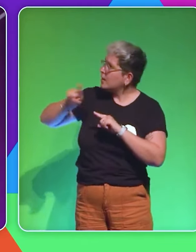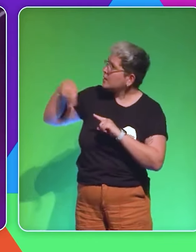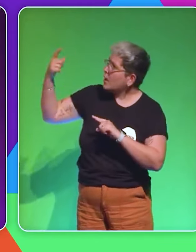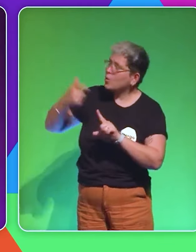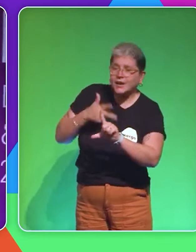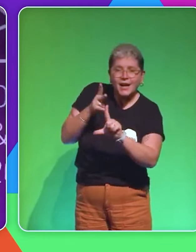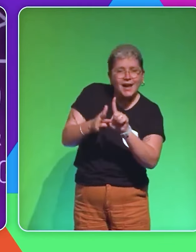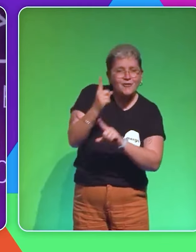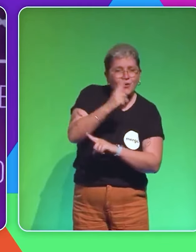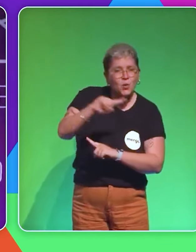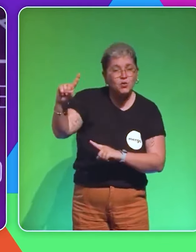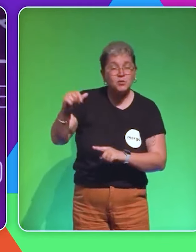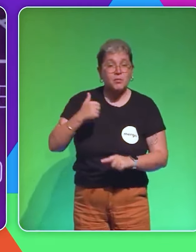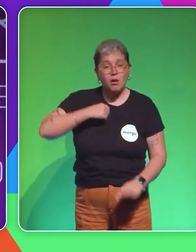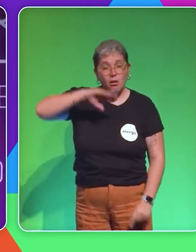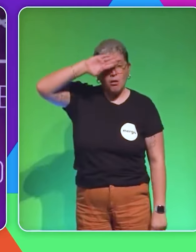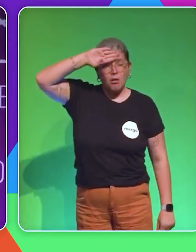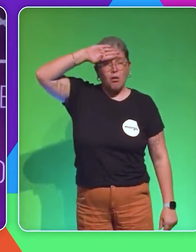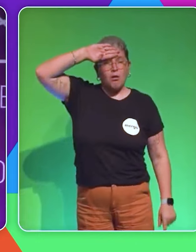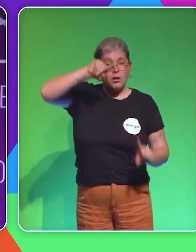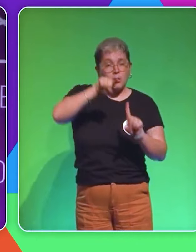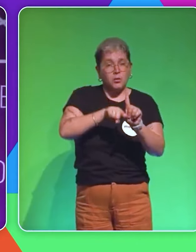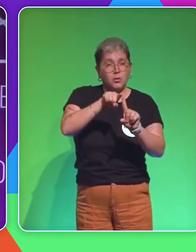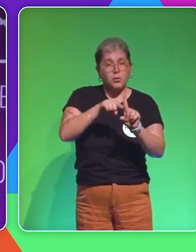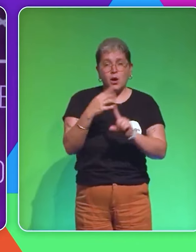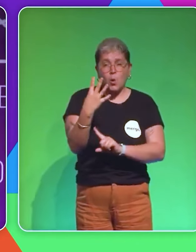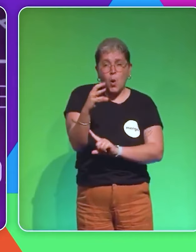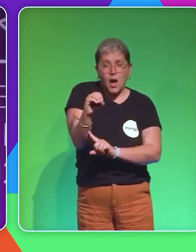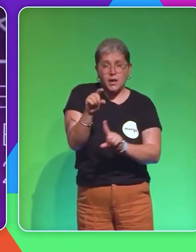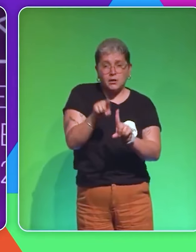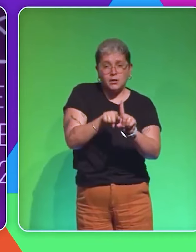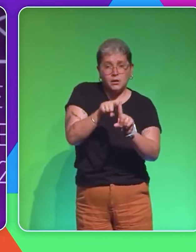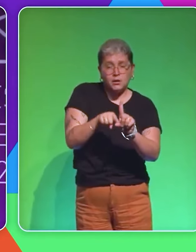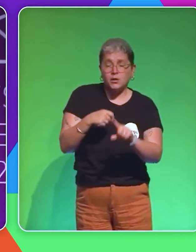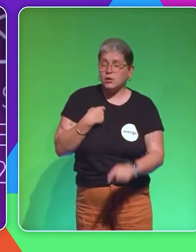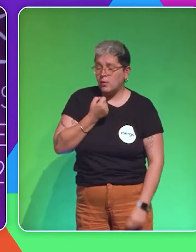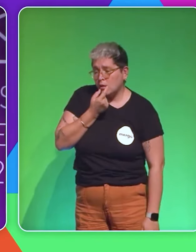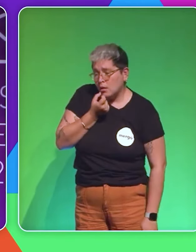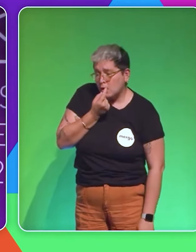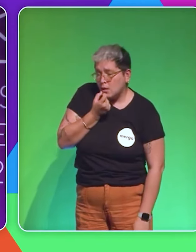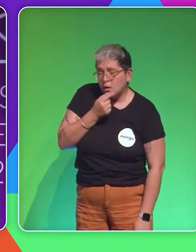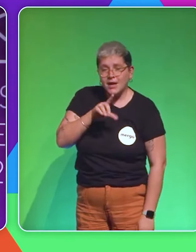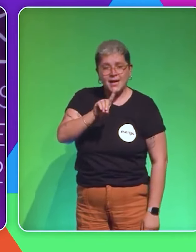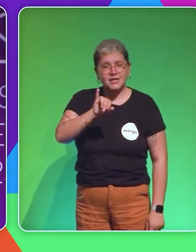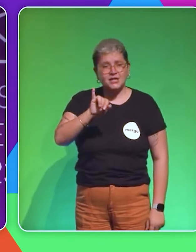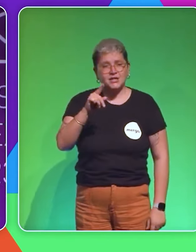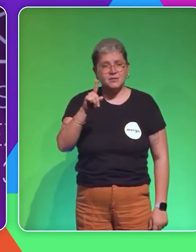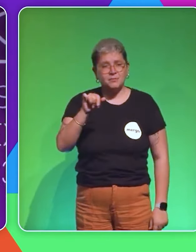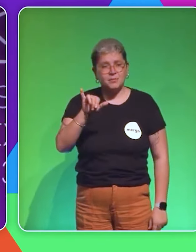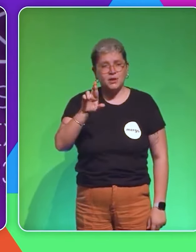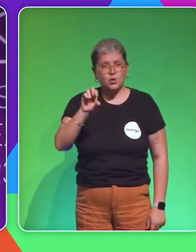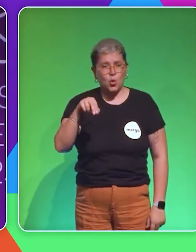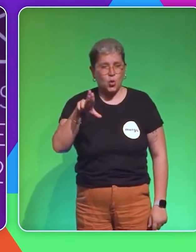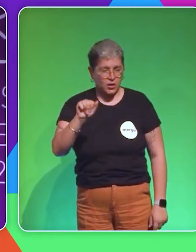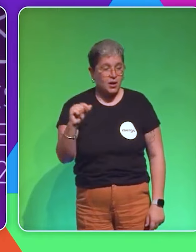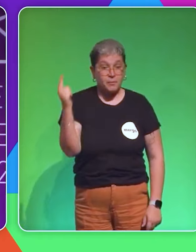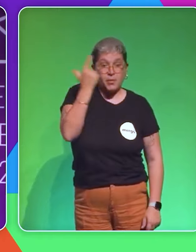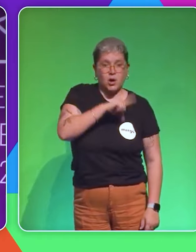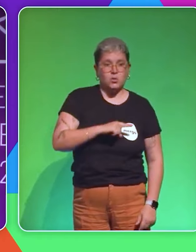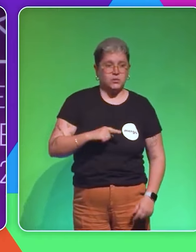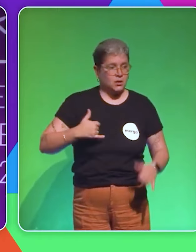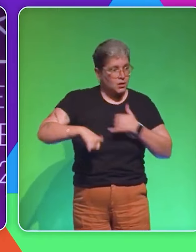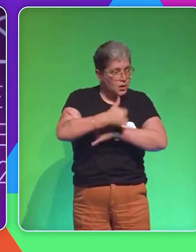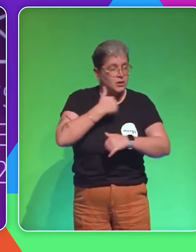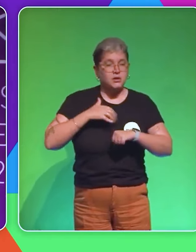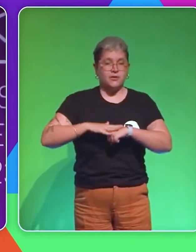antes de entrar na Live tava tomando umas de pirona enfim para poder fazer mas eu fiz eu lembro disso foi